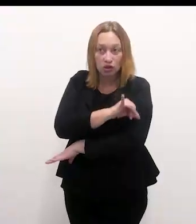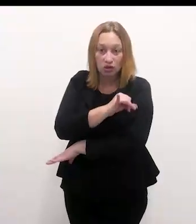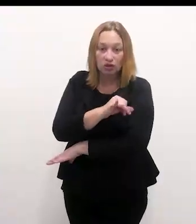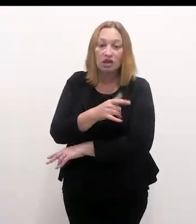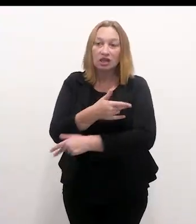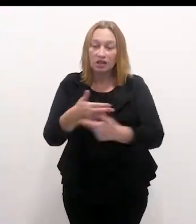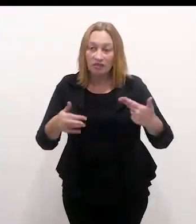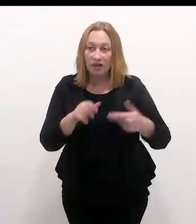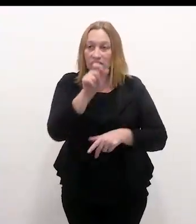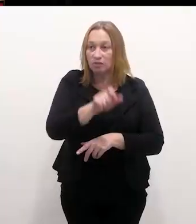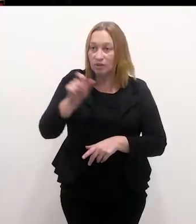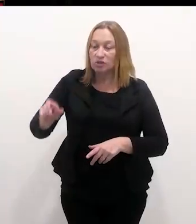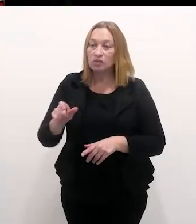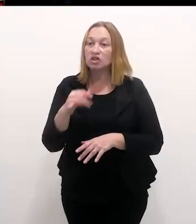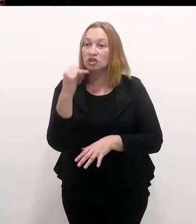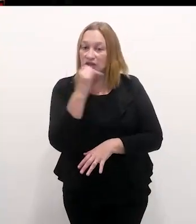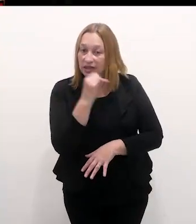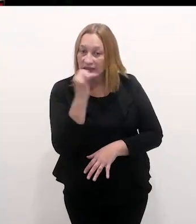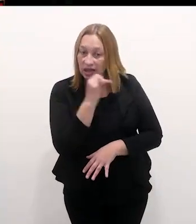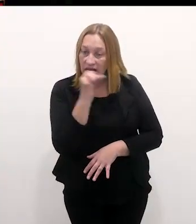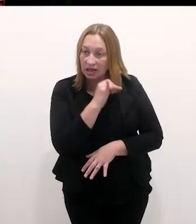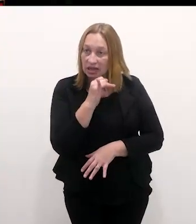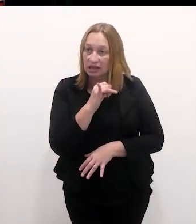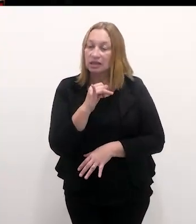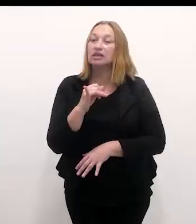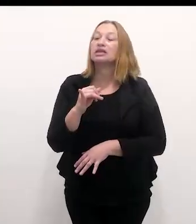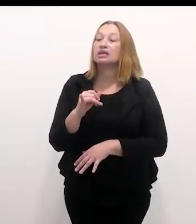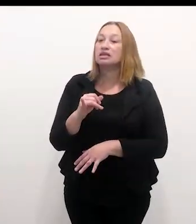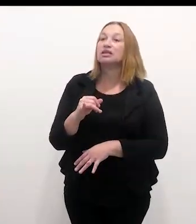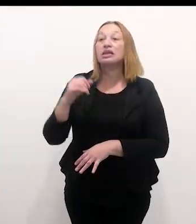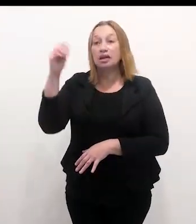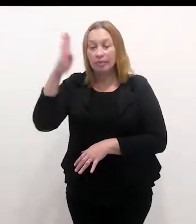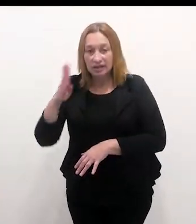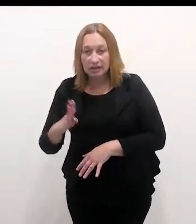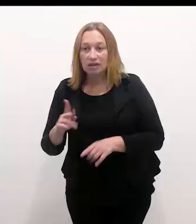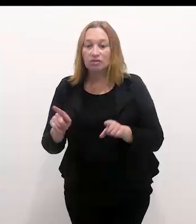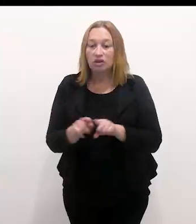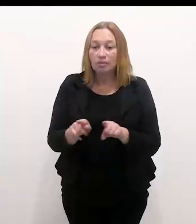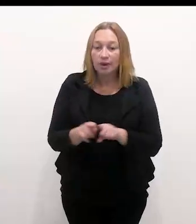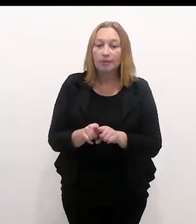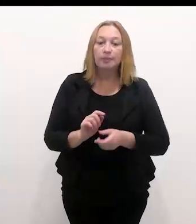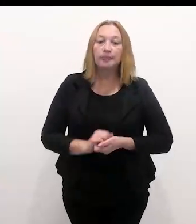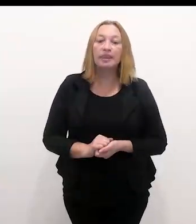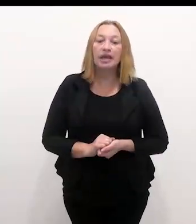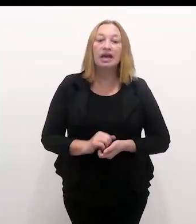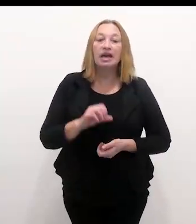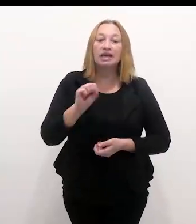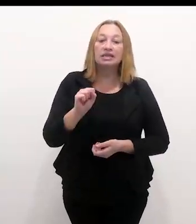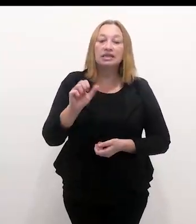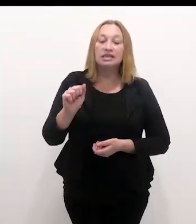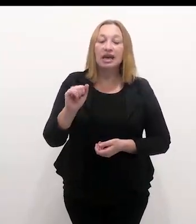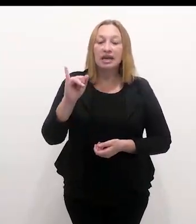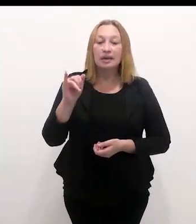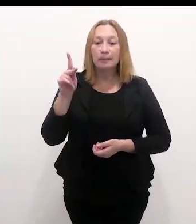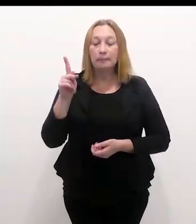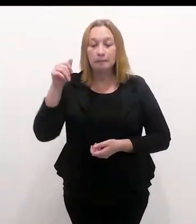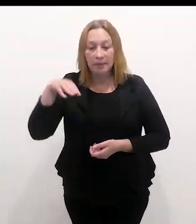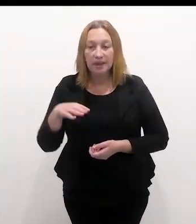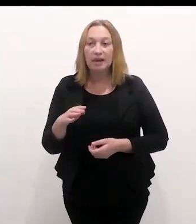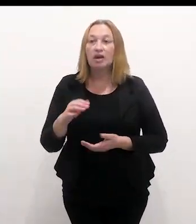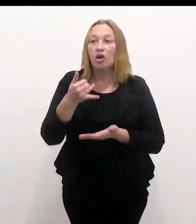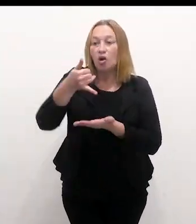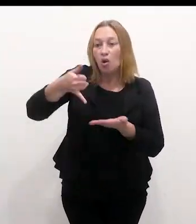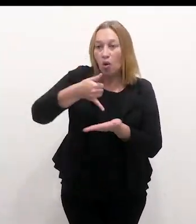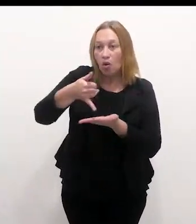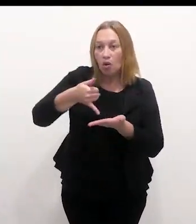fica em Rio. Tem muitas pessoas da Itália e muitos pessoal italianos brasileiros e brasileiros. A Saipem, por